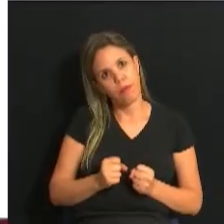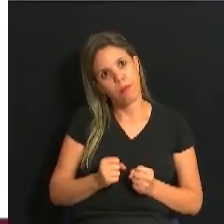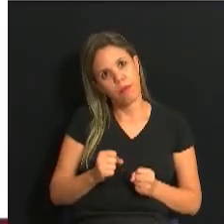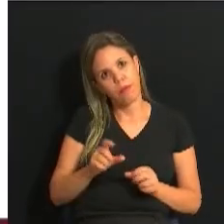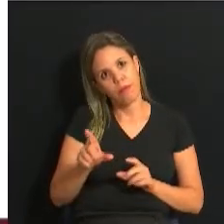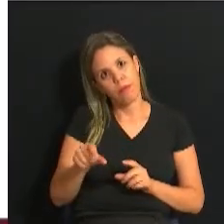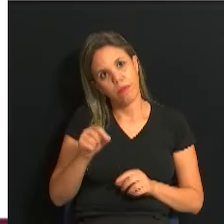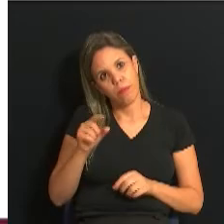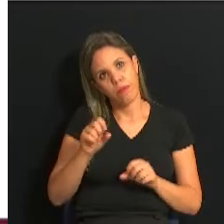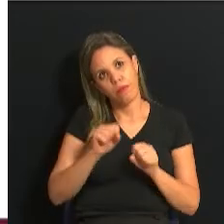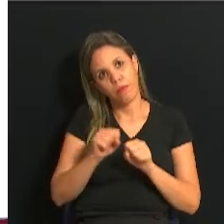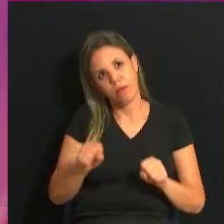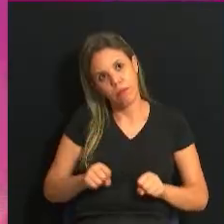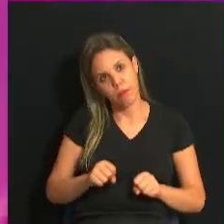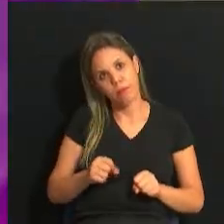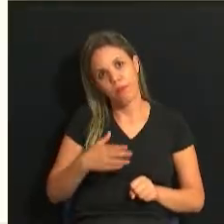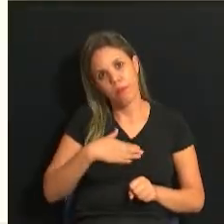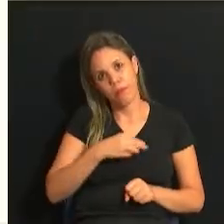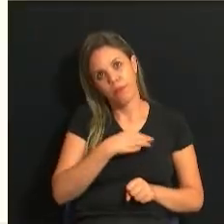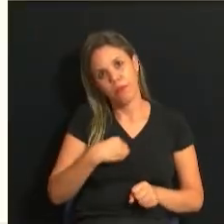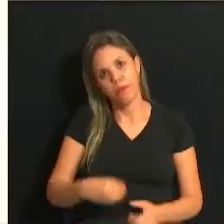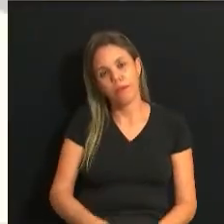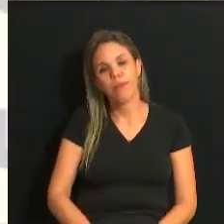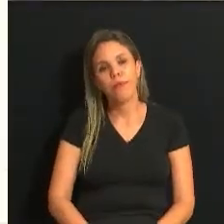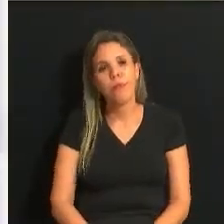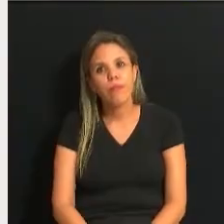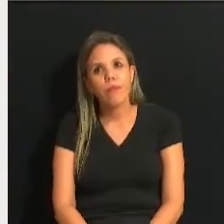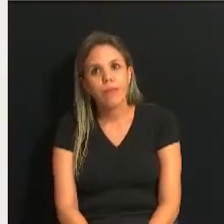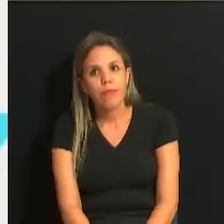pelo sistema Meu SESI.